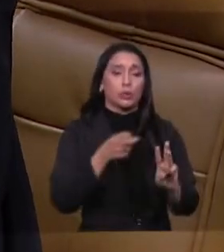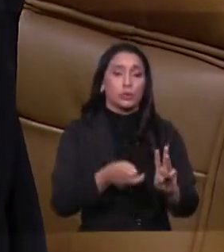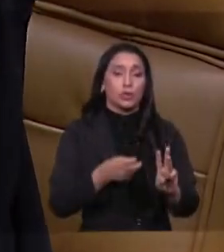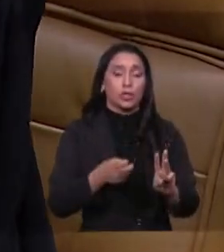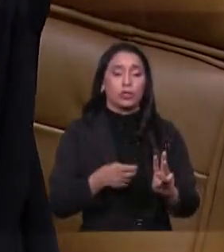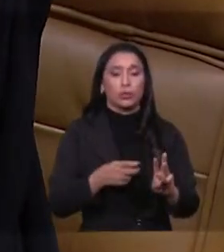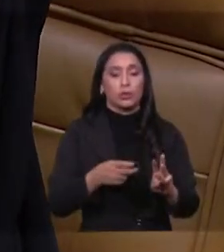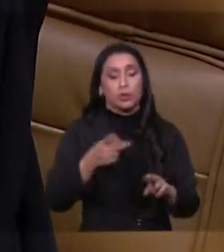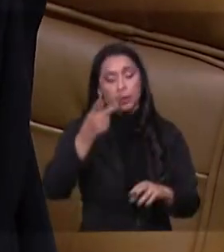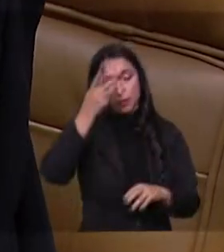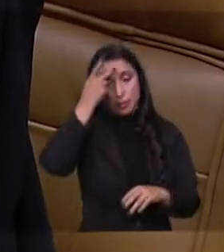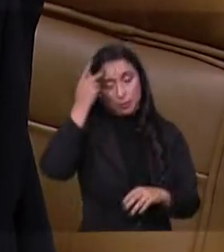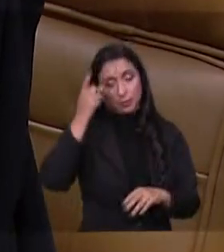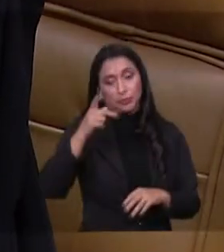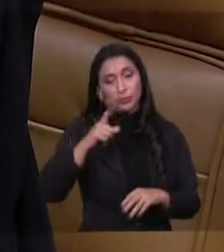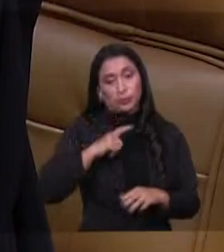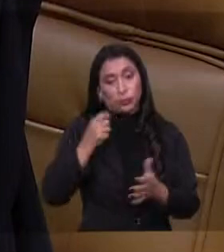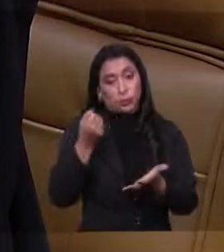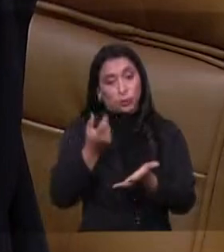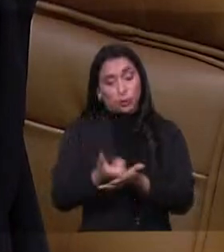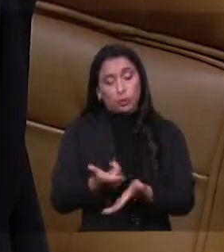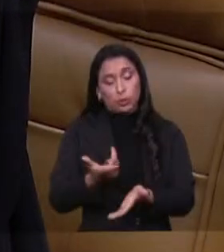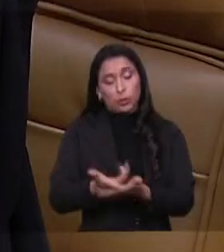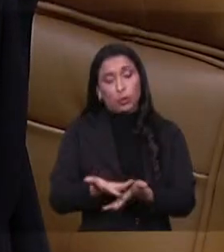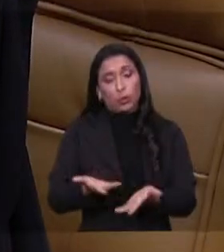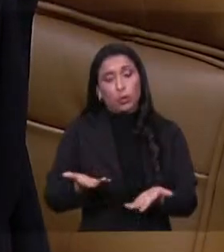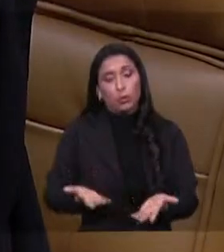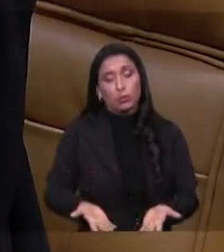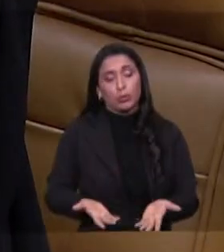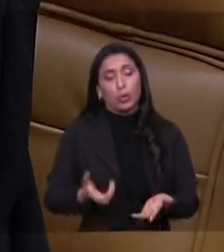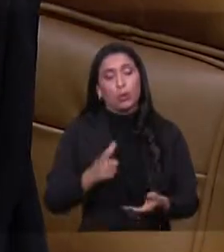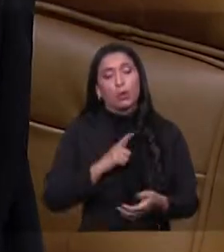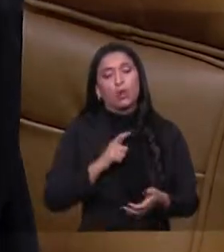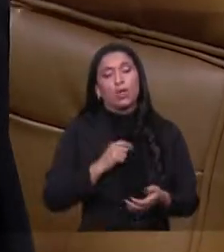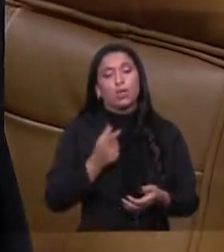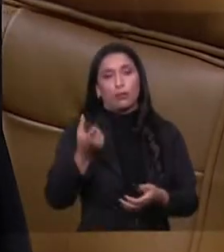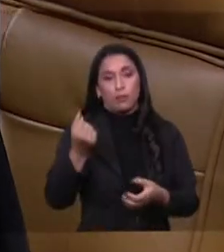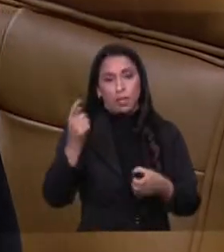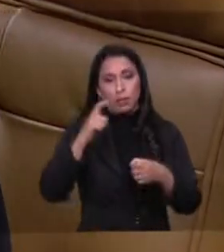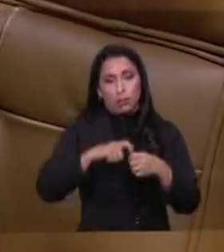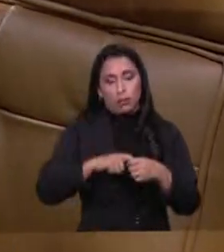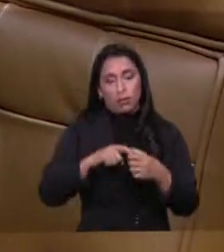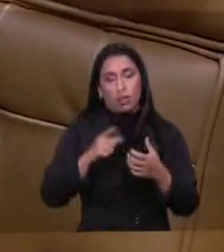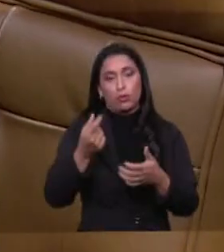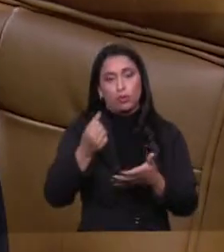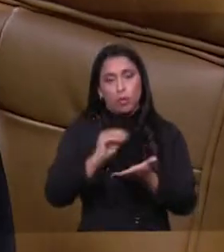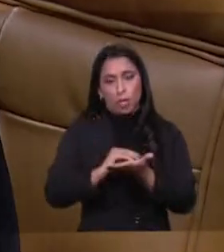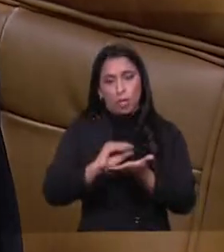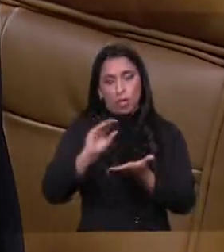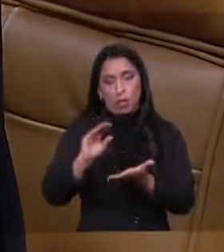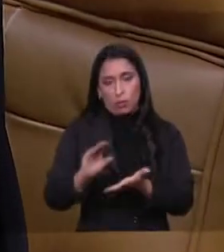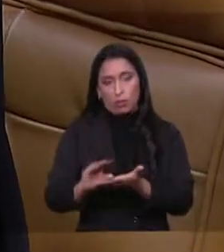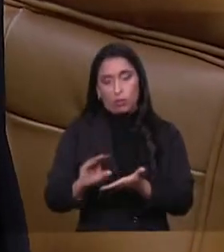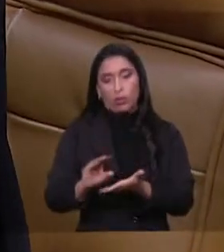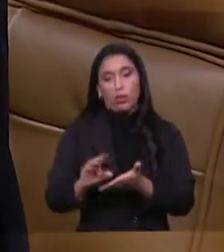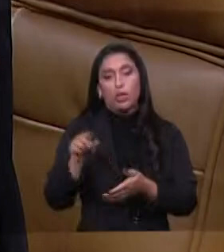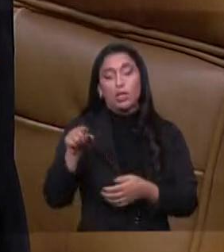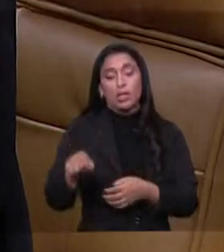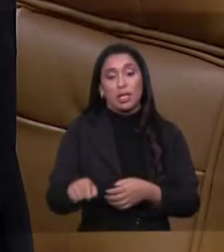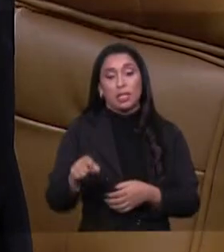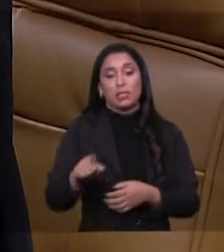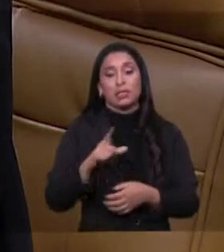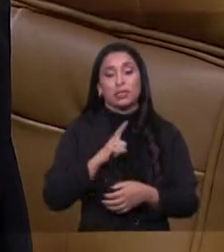ao particular de boa-fé. Ao admitir-se a indenização de particulares não indígenas, nos casos em